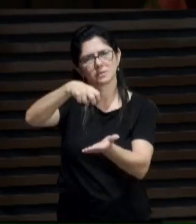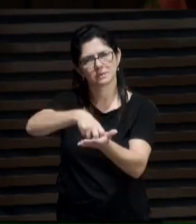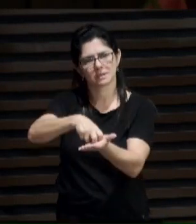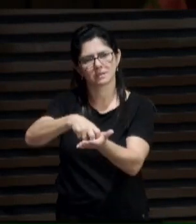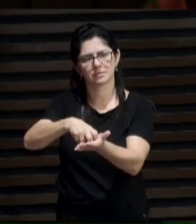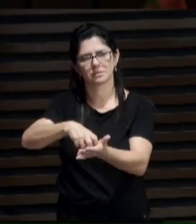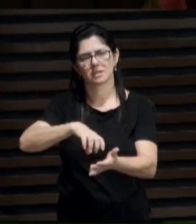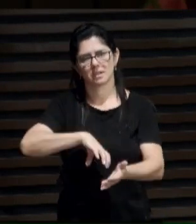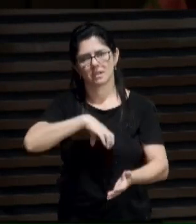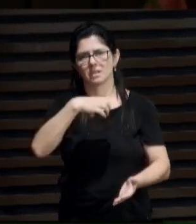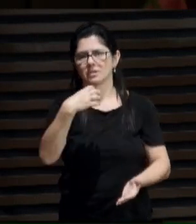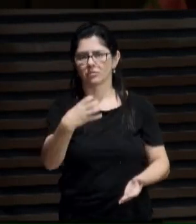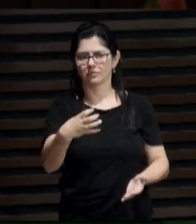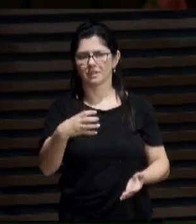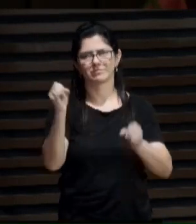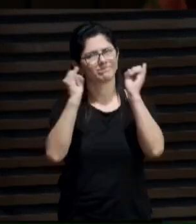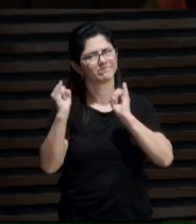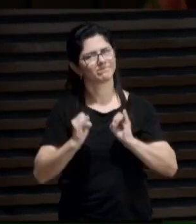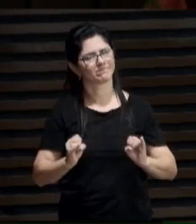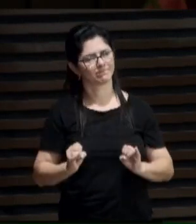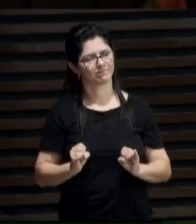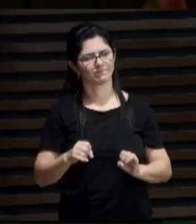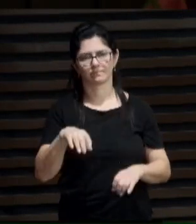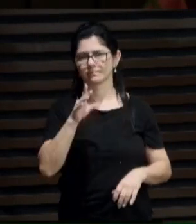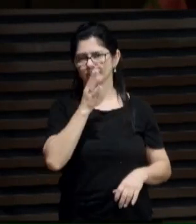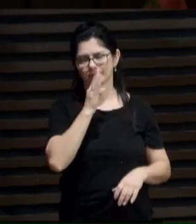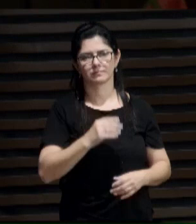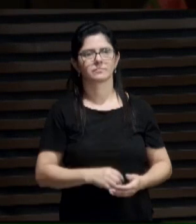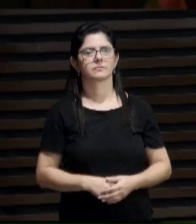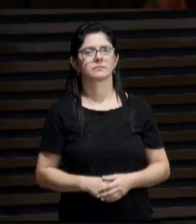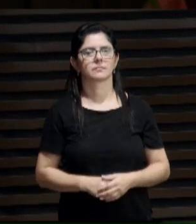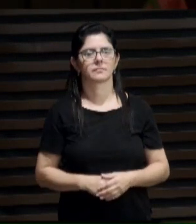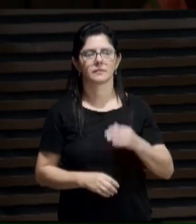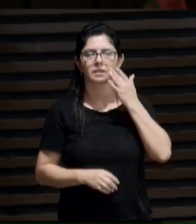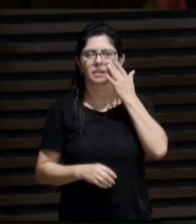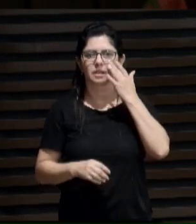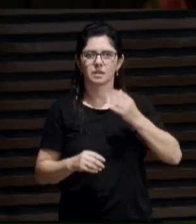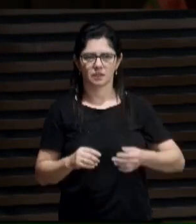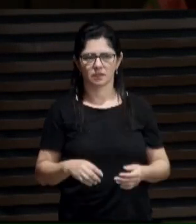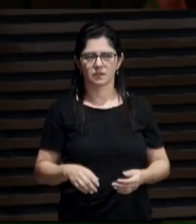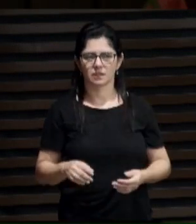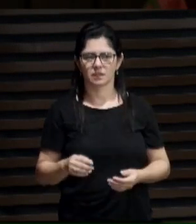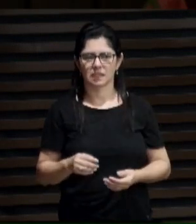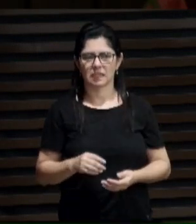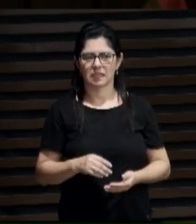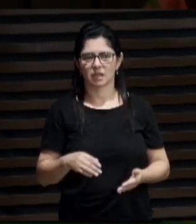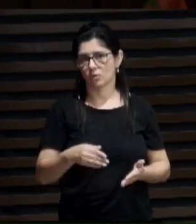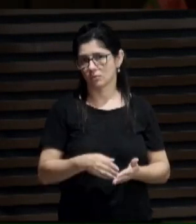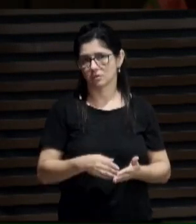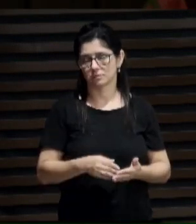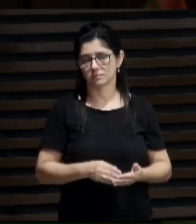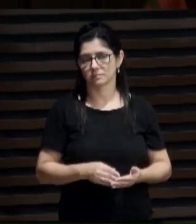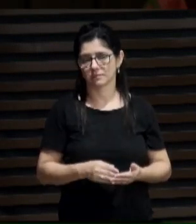confiando em ídolos. O último livro do Antigo Testamento termina com um doloroso reconhecimento de